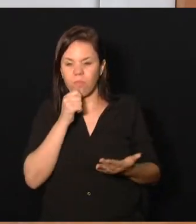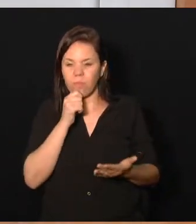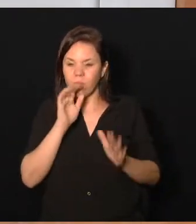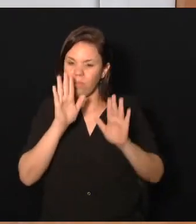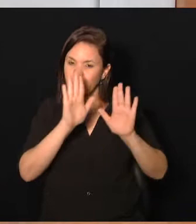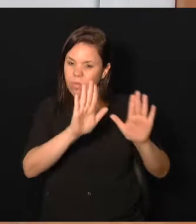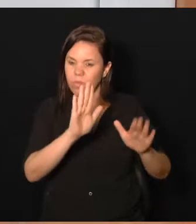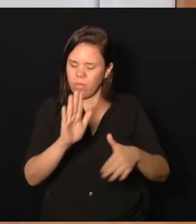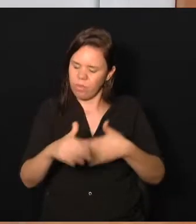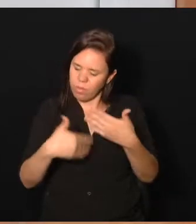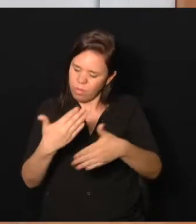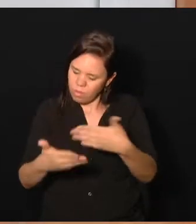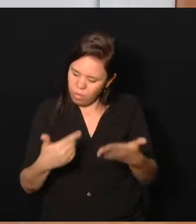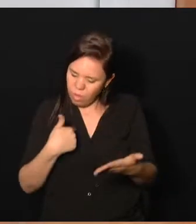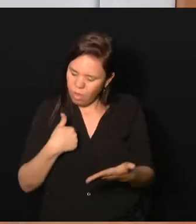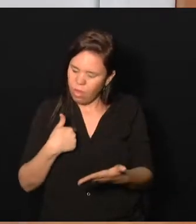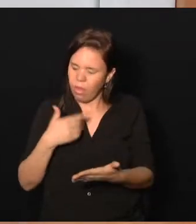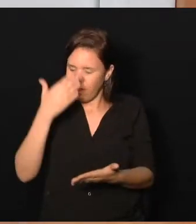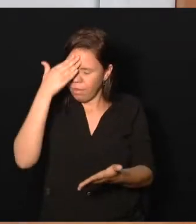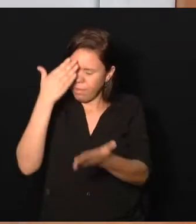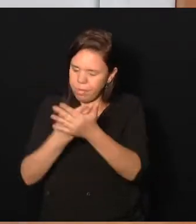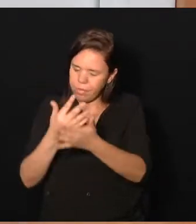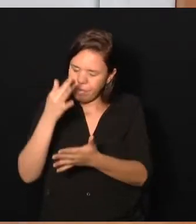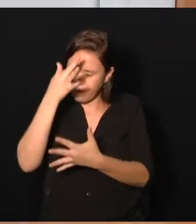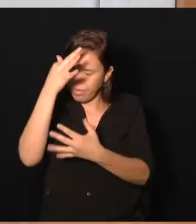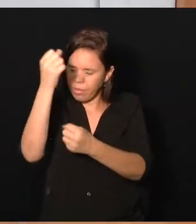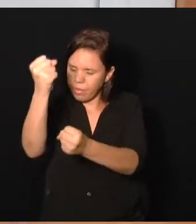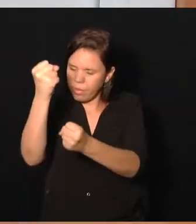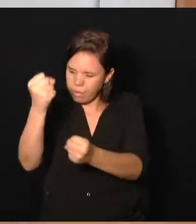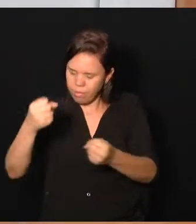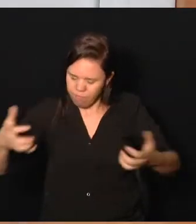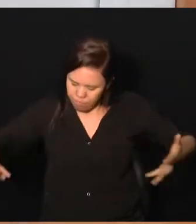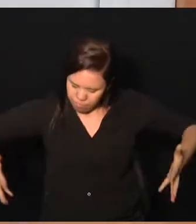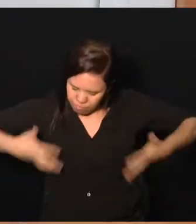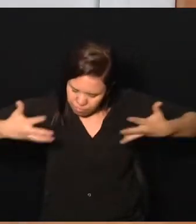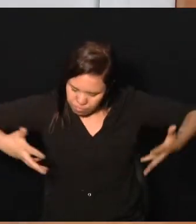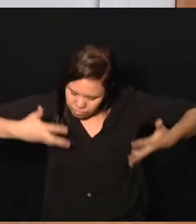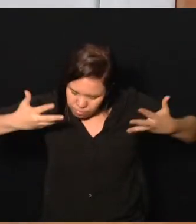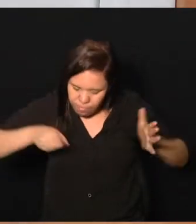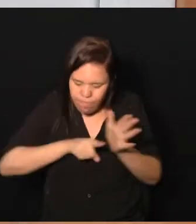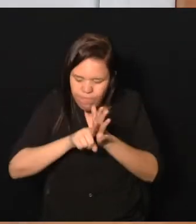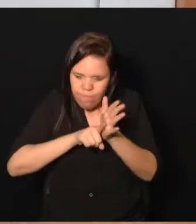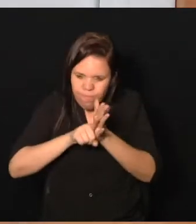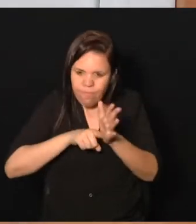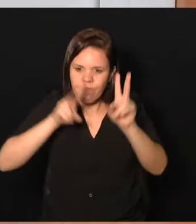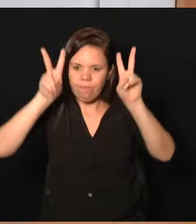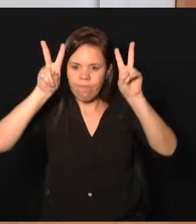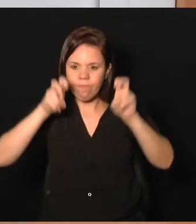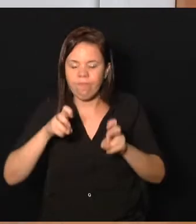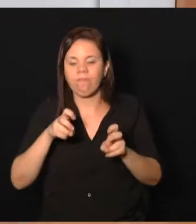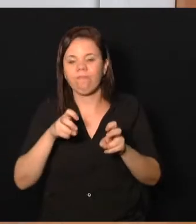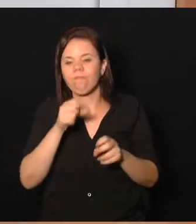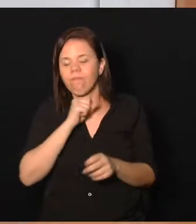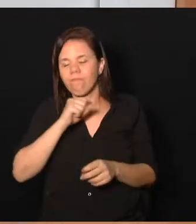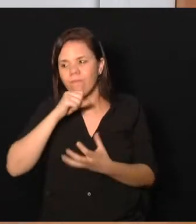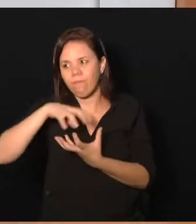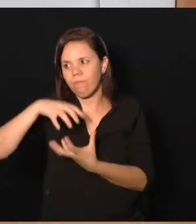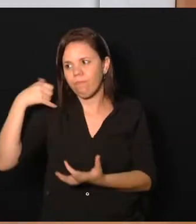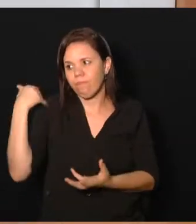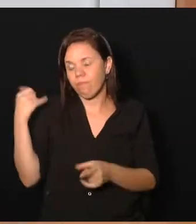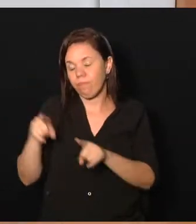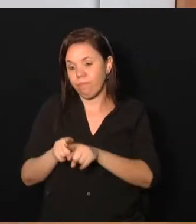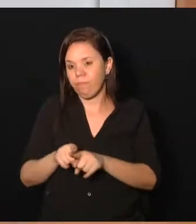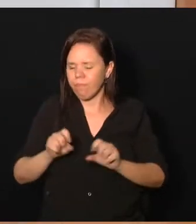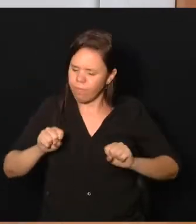divinas, isso me impulsionou a estudar o envelhecimento e brigar socialmente pelos idosos.